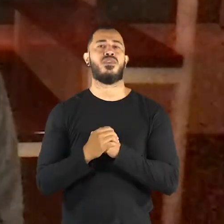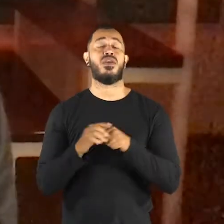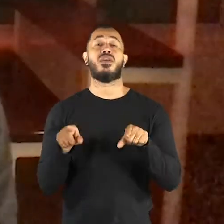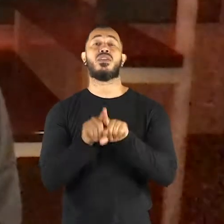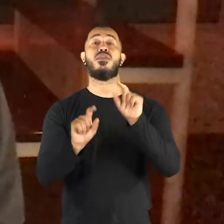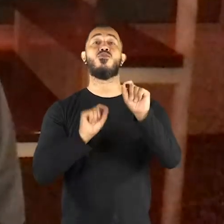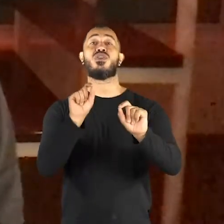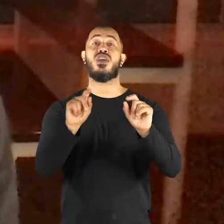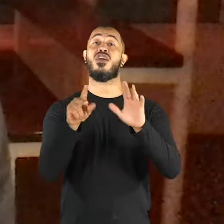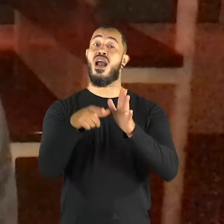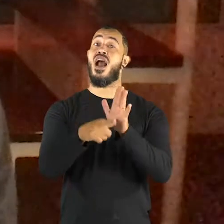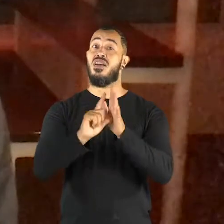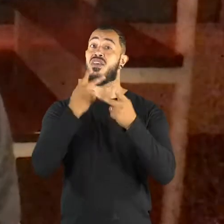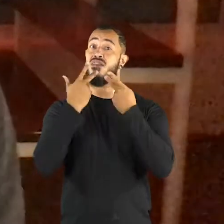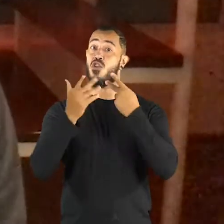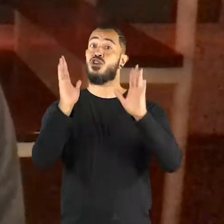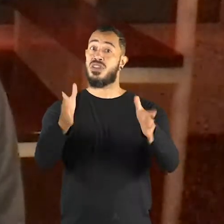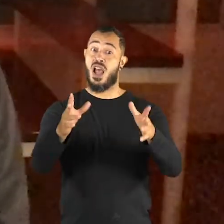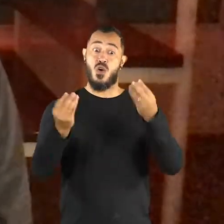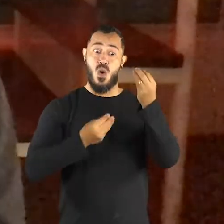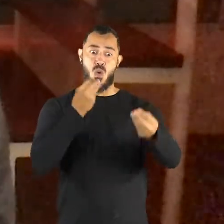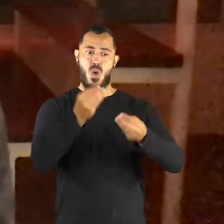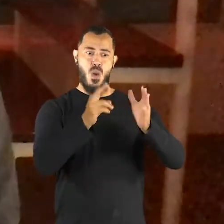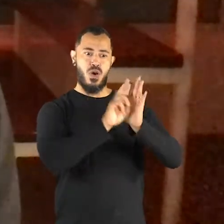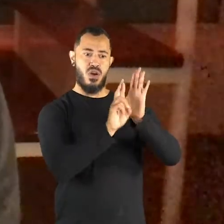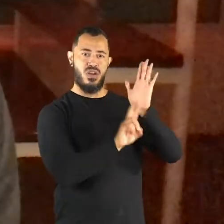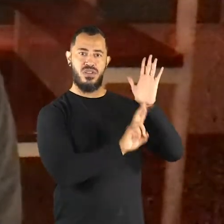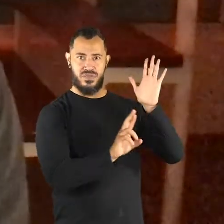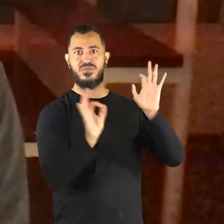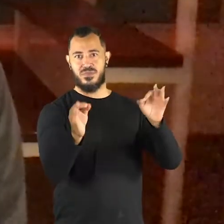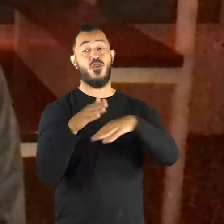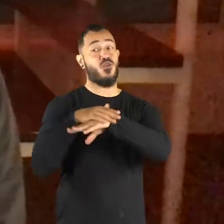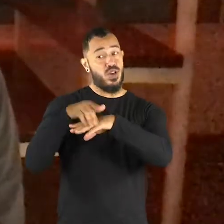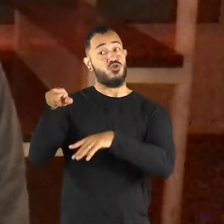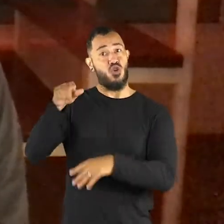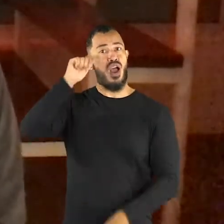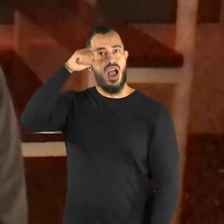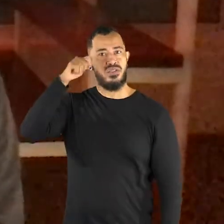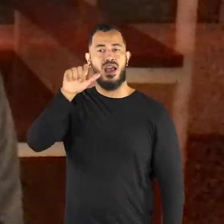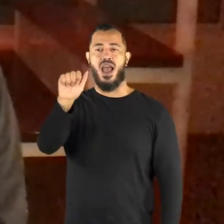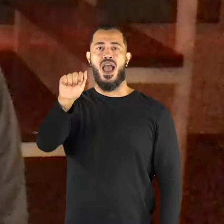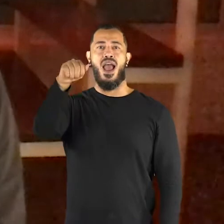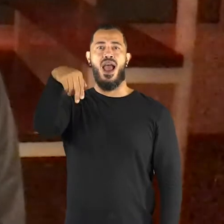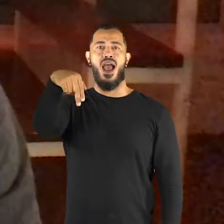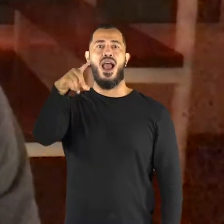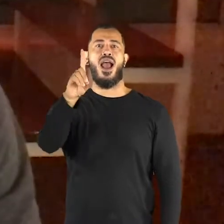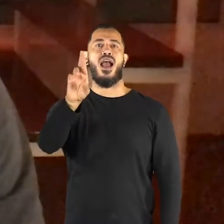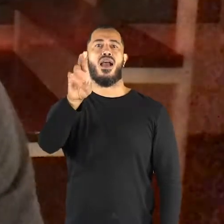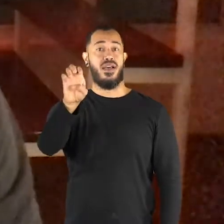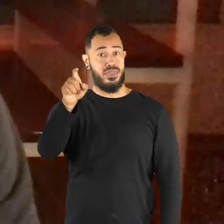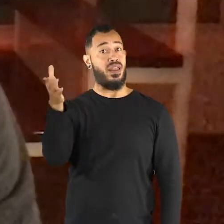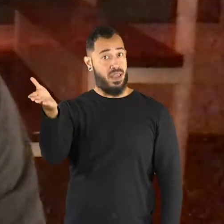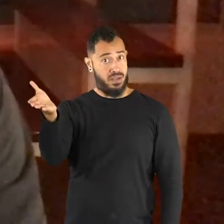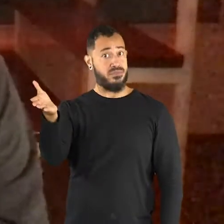como construir um roteiro, como trazer as narrativas. Batemos um papo com o André Prando, que é um grande artista, que eu fiz 2 videoclipes dele, que eu vou falar